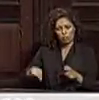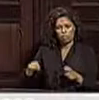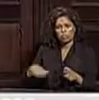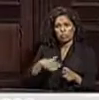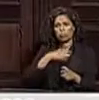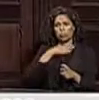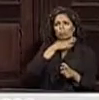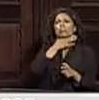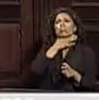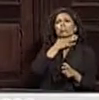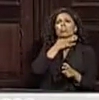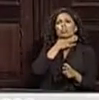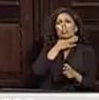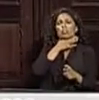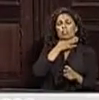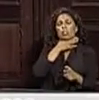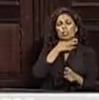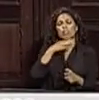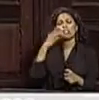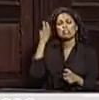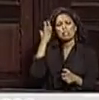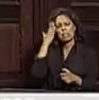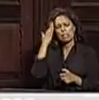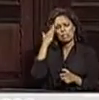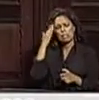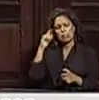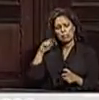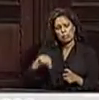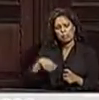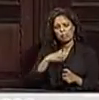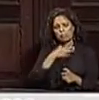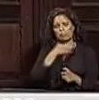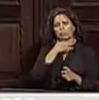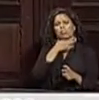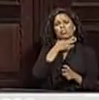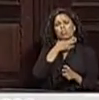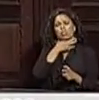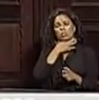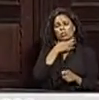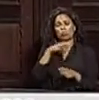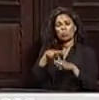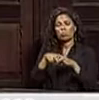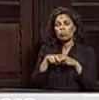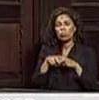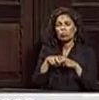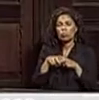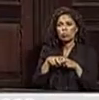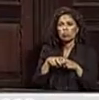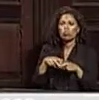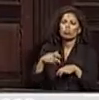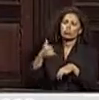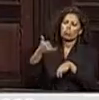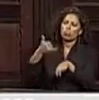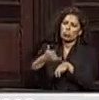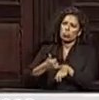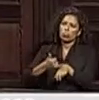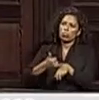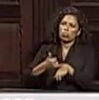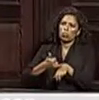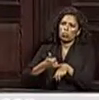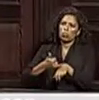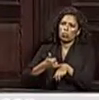tem a ver diretamente com questões relacionadas à tributação do petróleo e ao Pacto